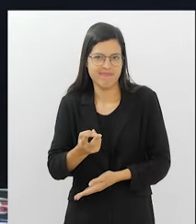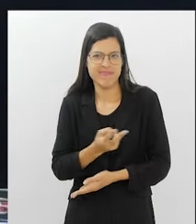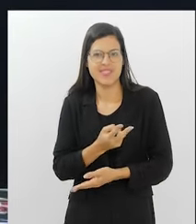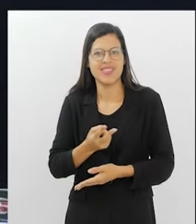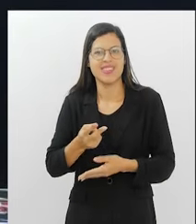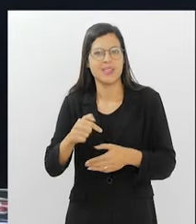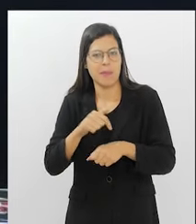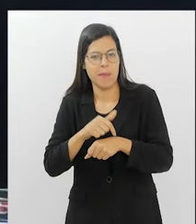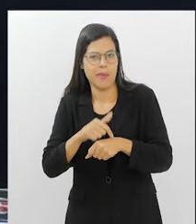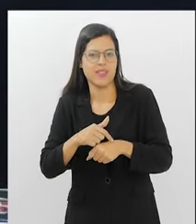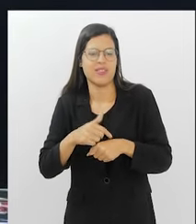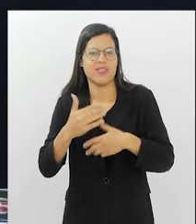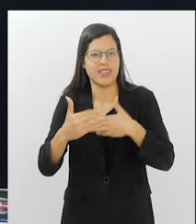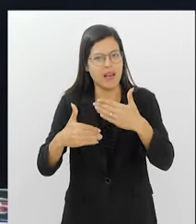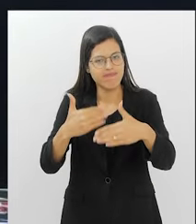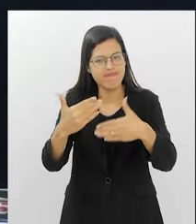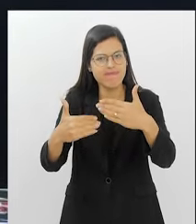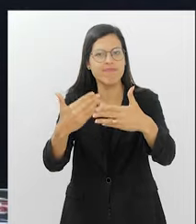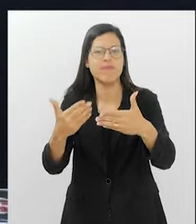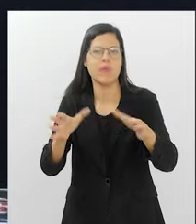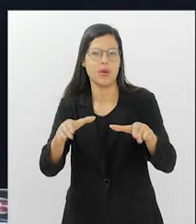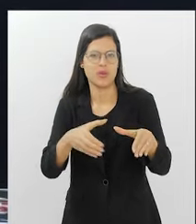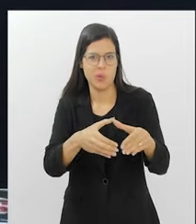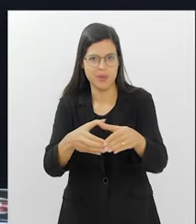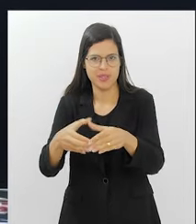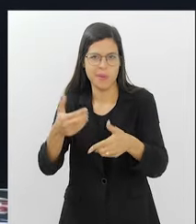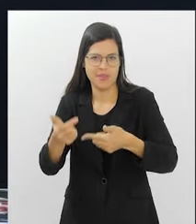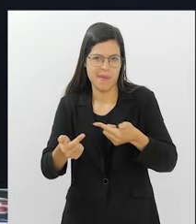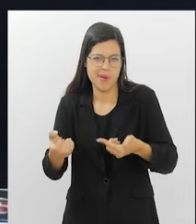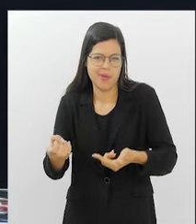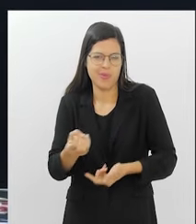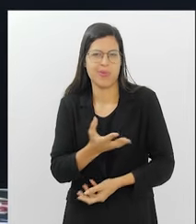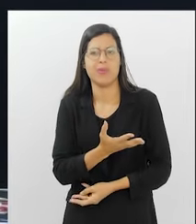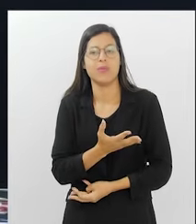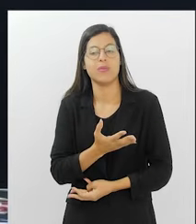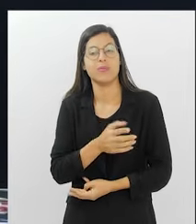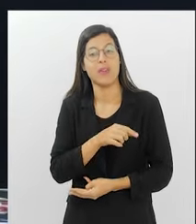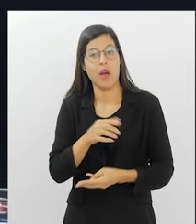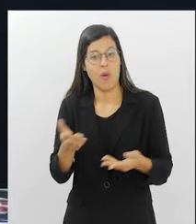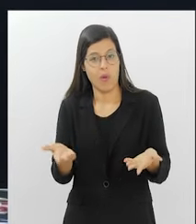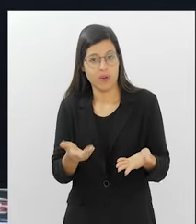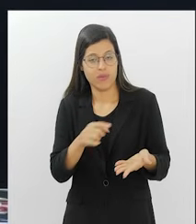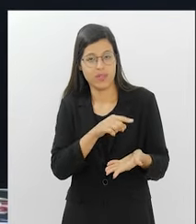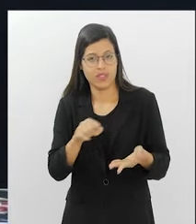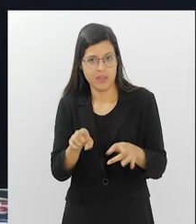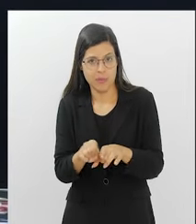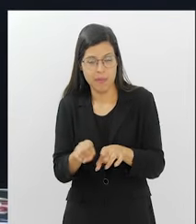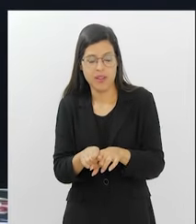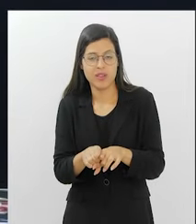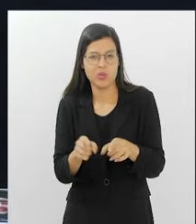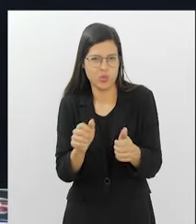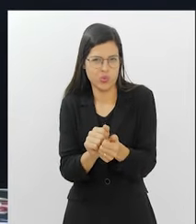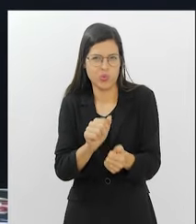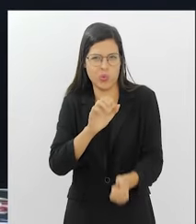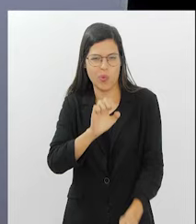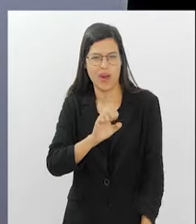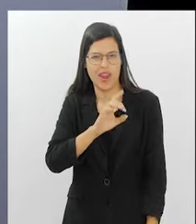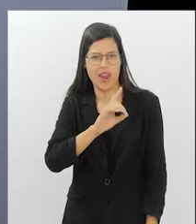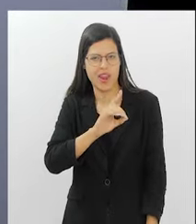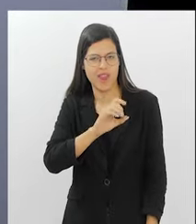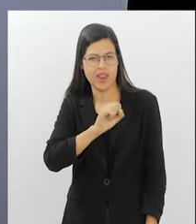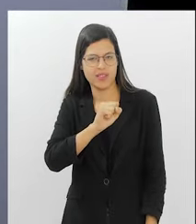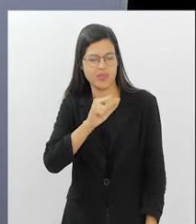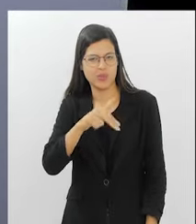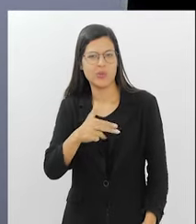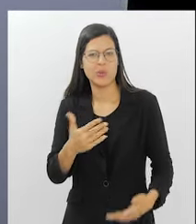construindo as comissões né construindo um trabalho novo né E vocês estão agora com Edson Pereira né Sim